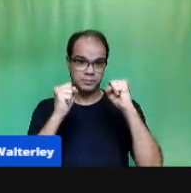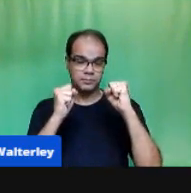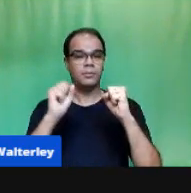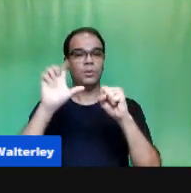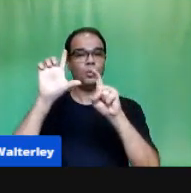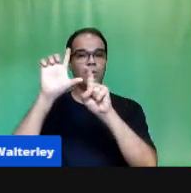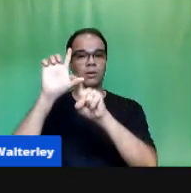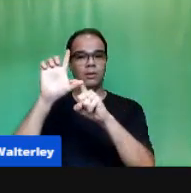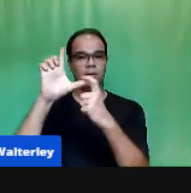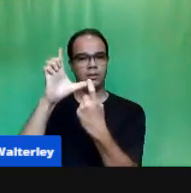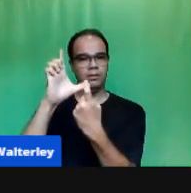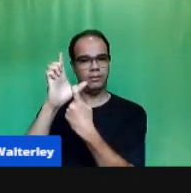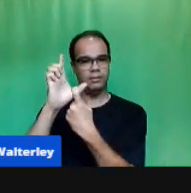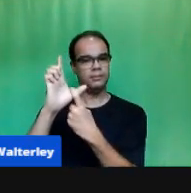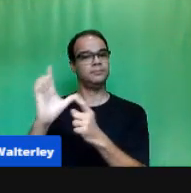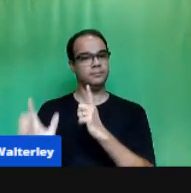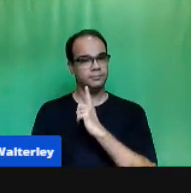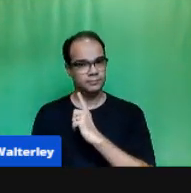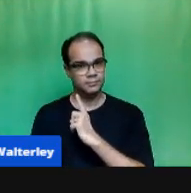links, né,